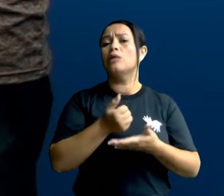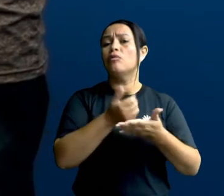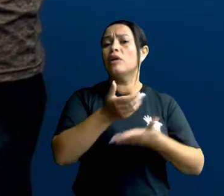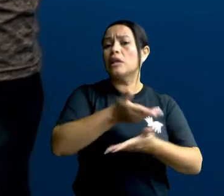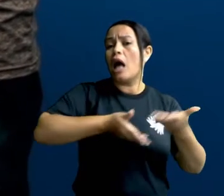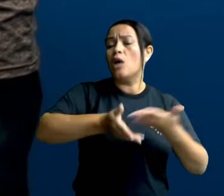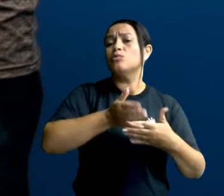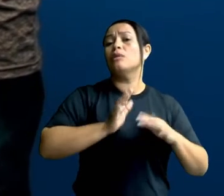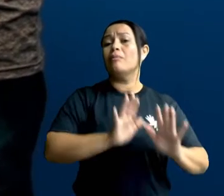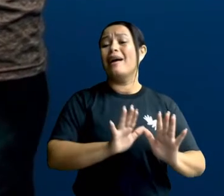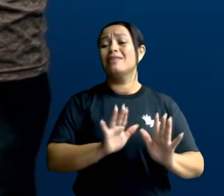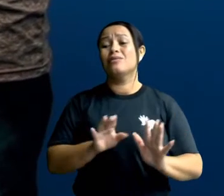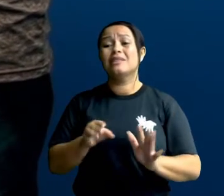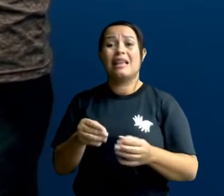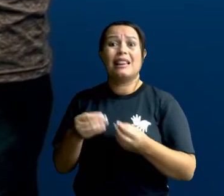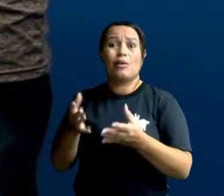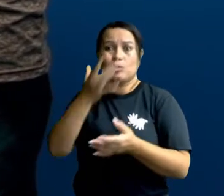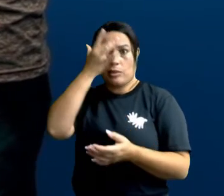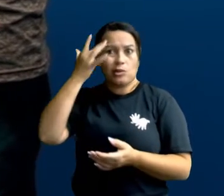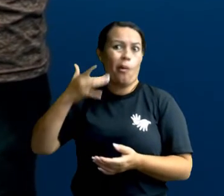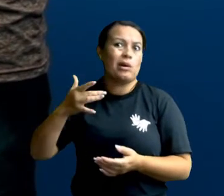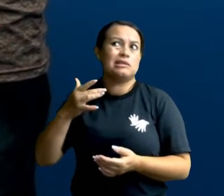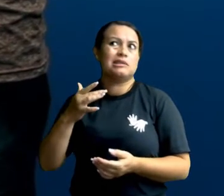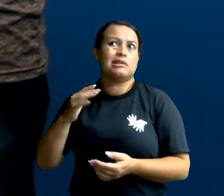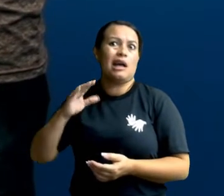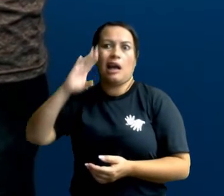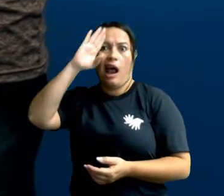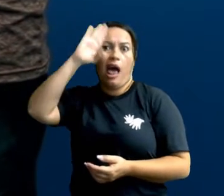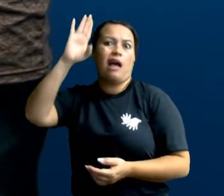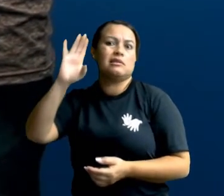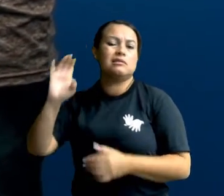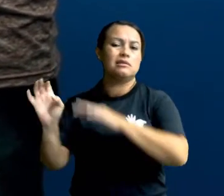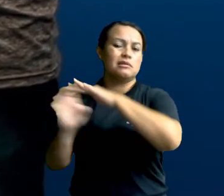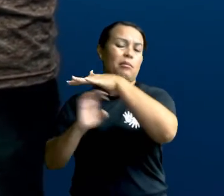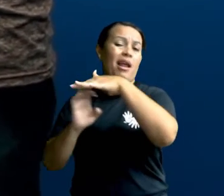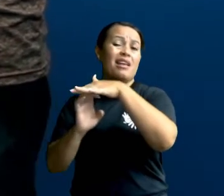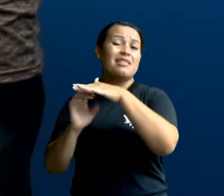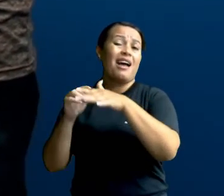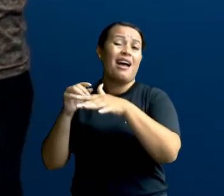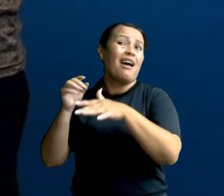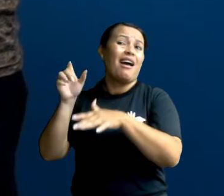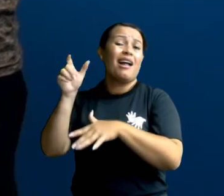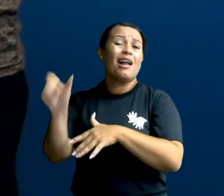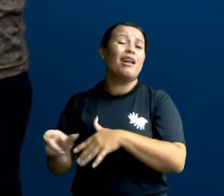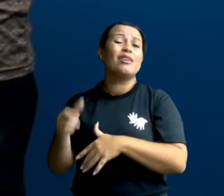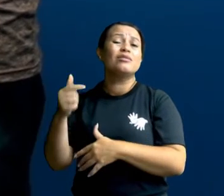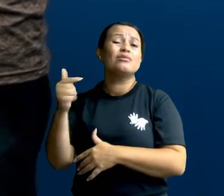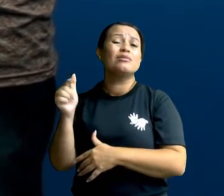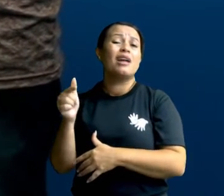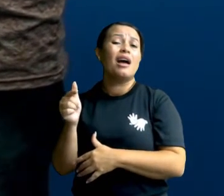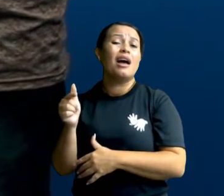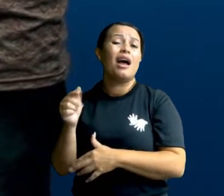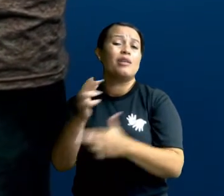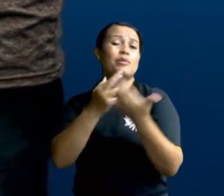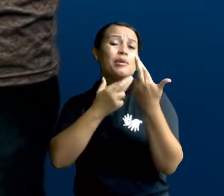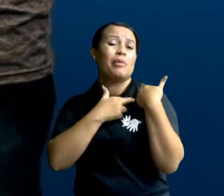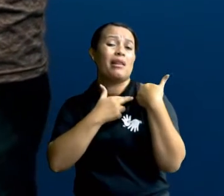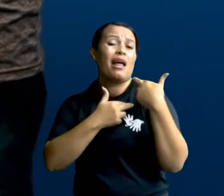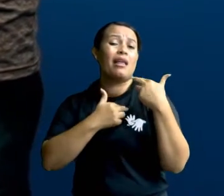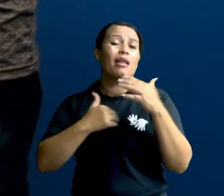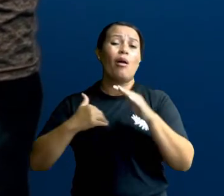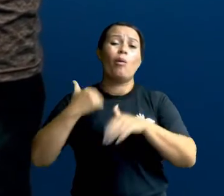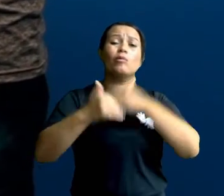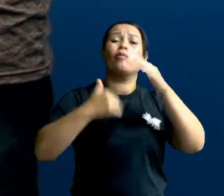deixa a cargo das grandes empresas, né? As grandes empresas não têm um compromisso com o desenvolvimento